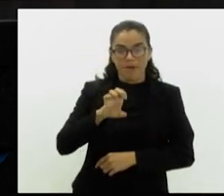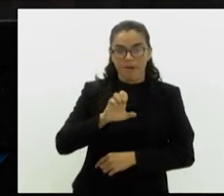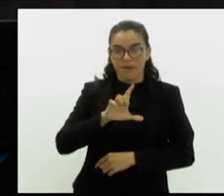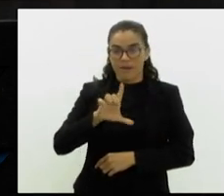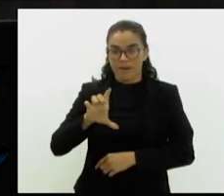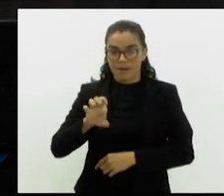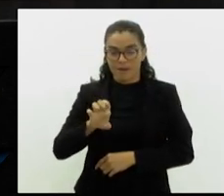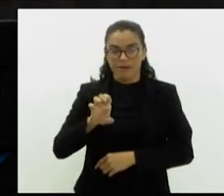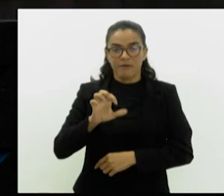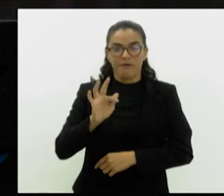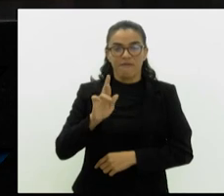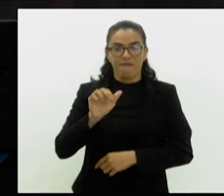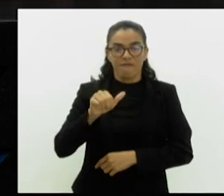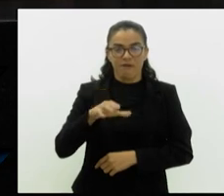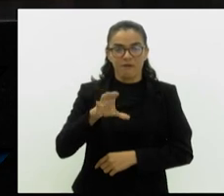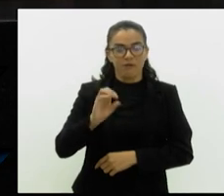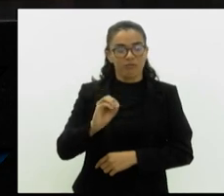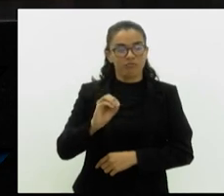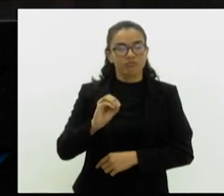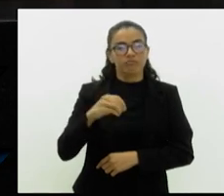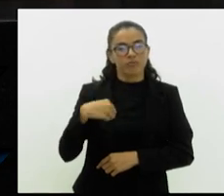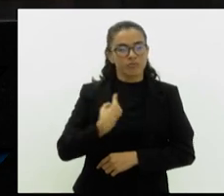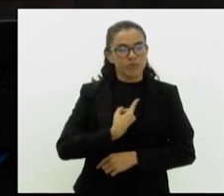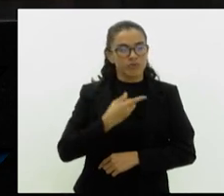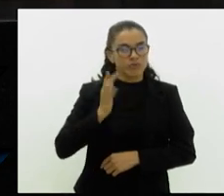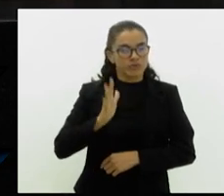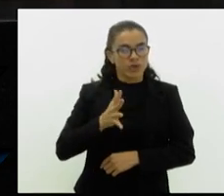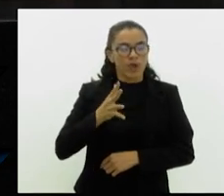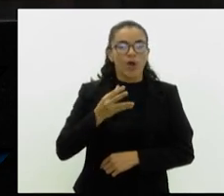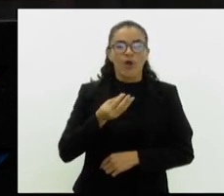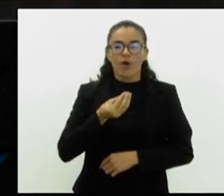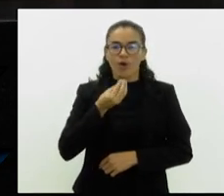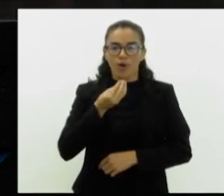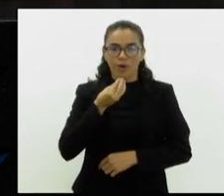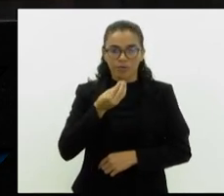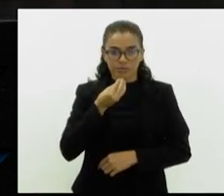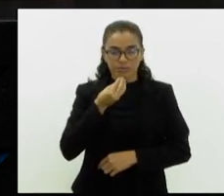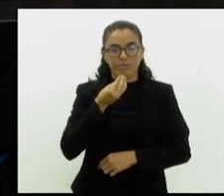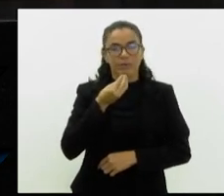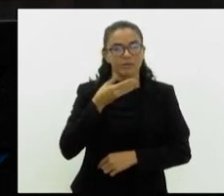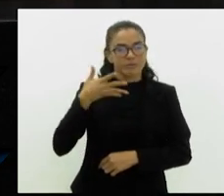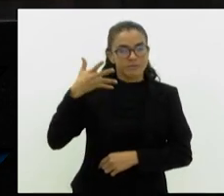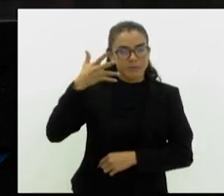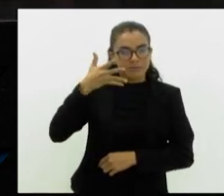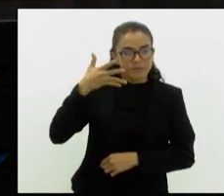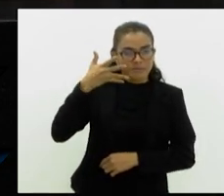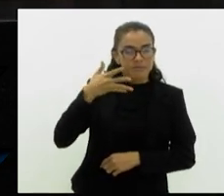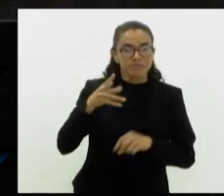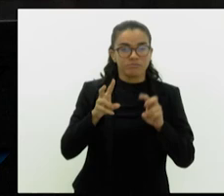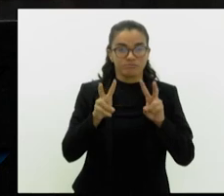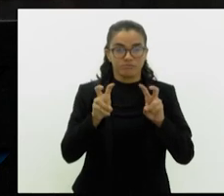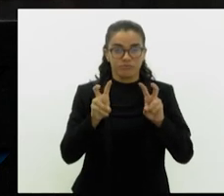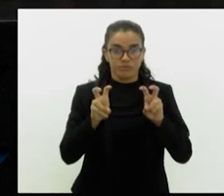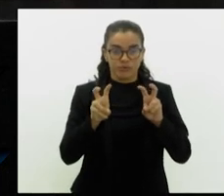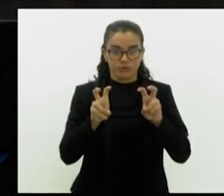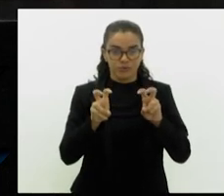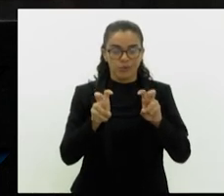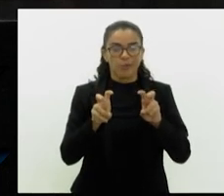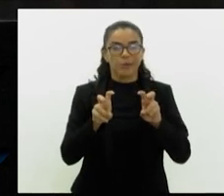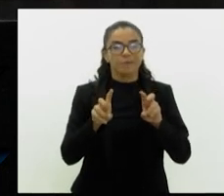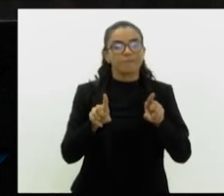já tivemos a oportunidade de nos pronunciar sobre esse tema